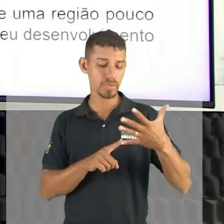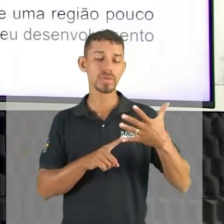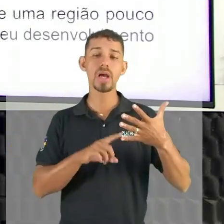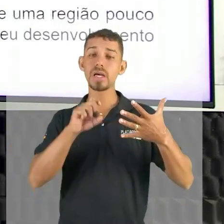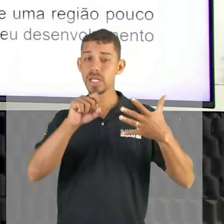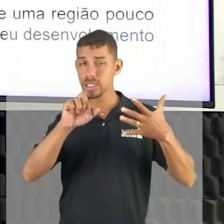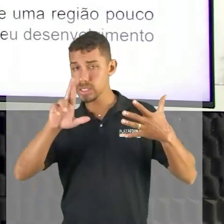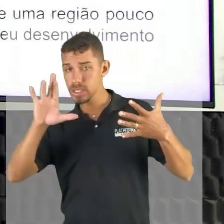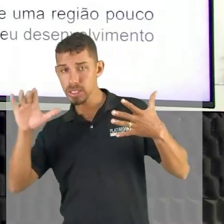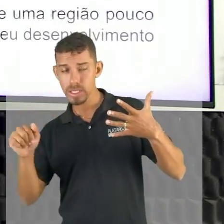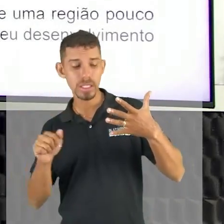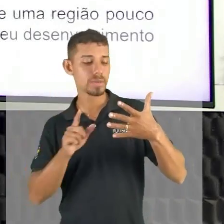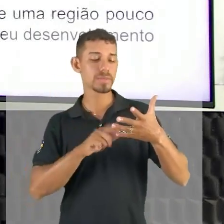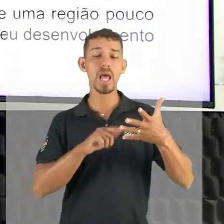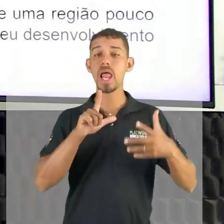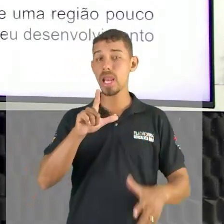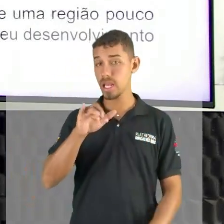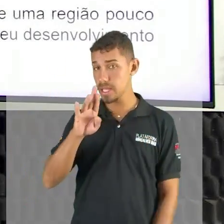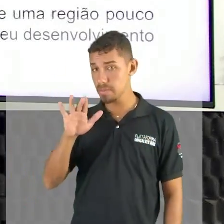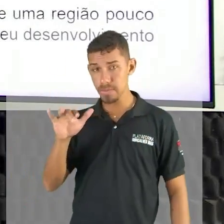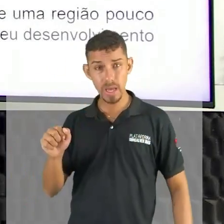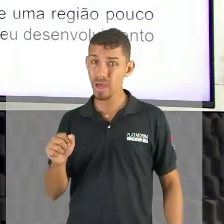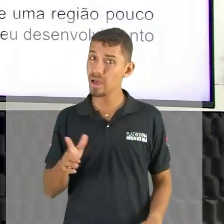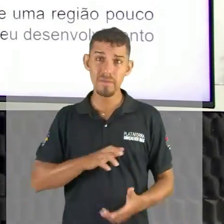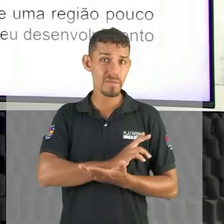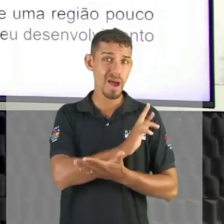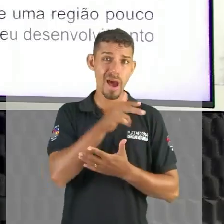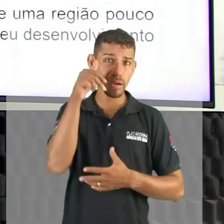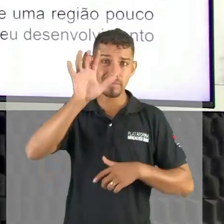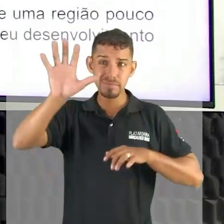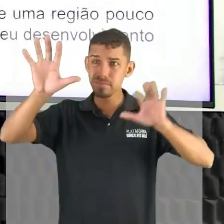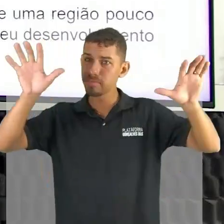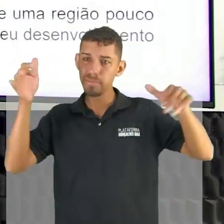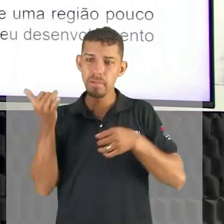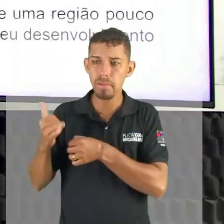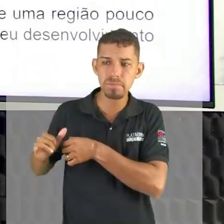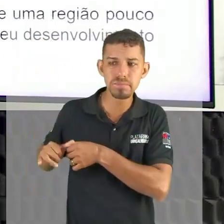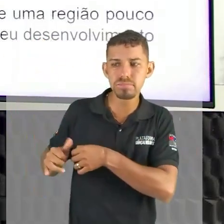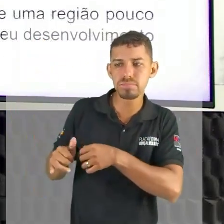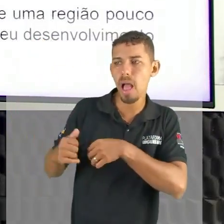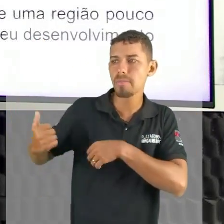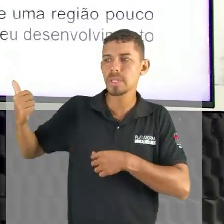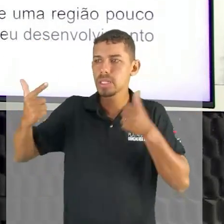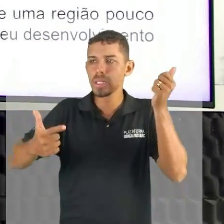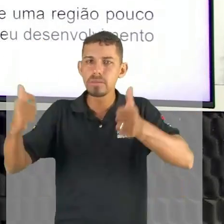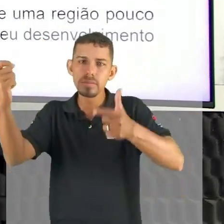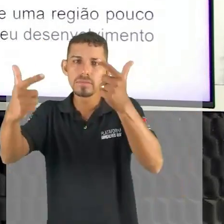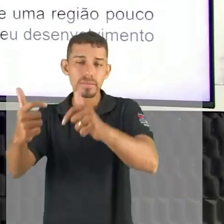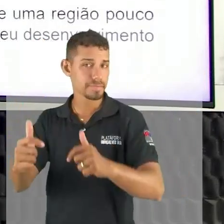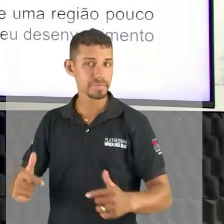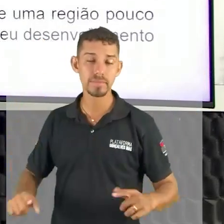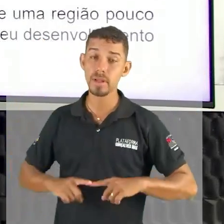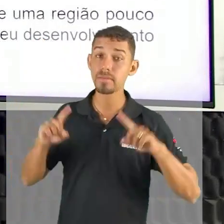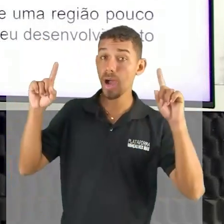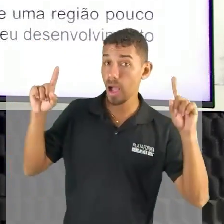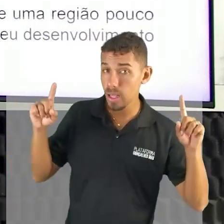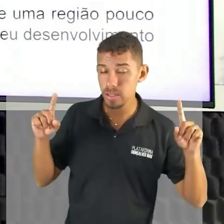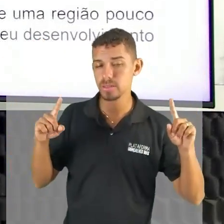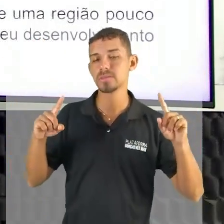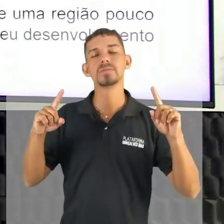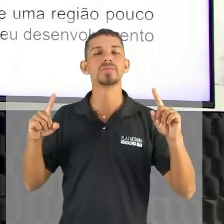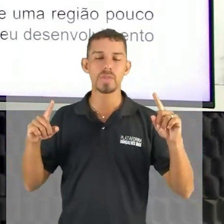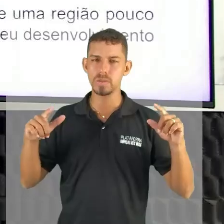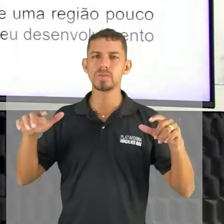Síria, você tem a Líbia, você tem várias nações que produzem petróleo, umas mais do que as outras. Mas, como